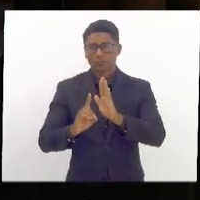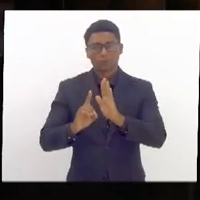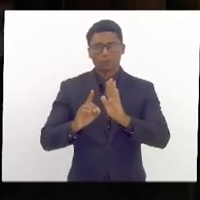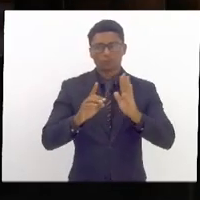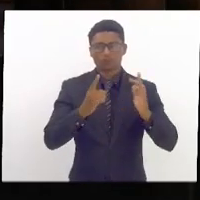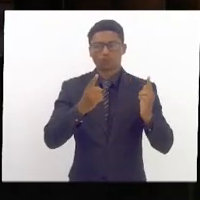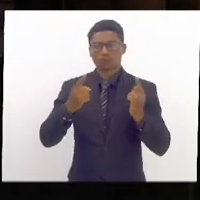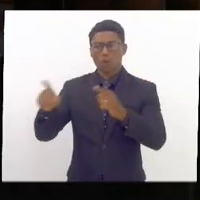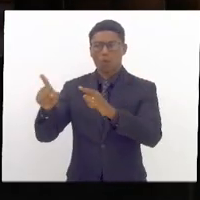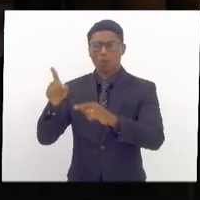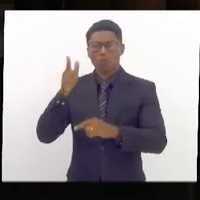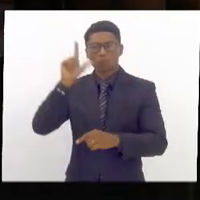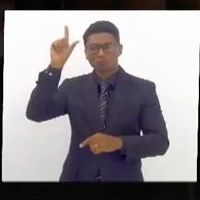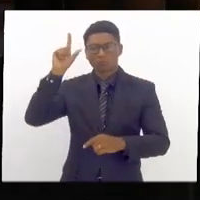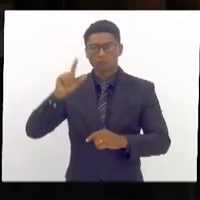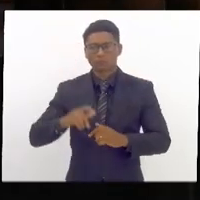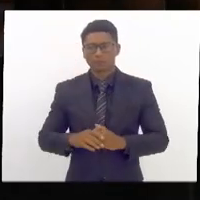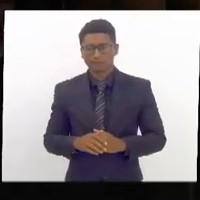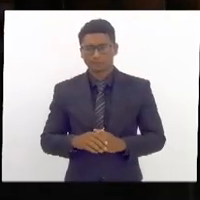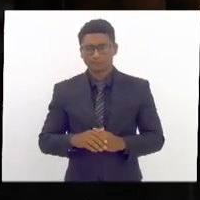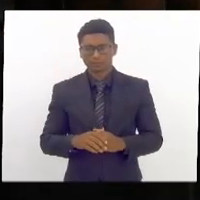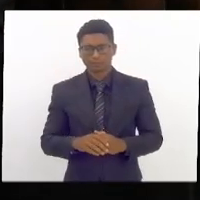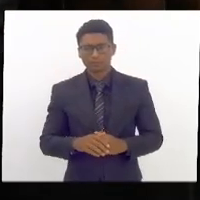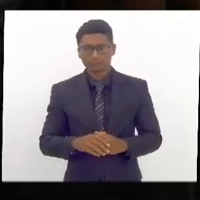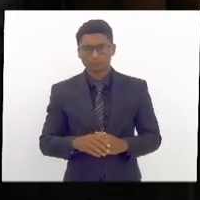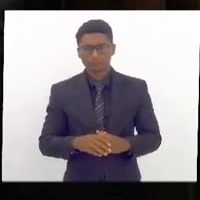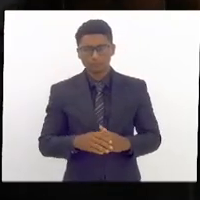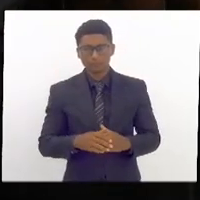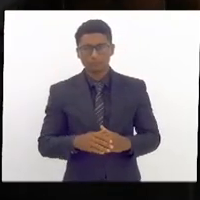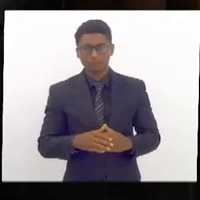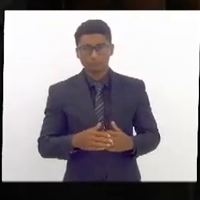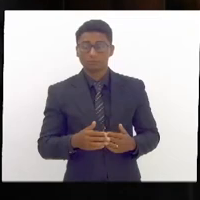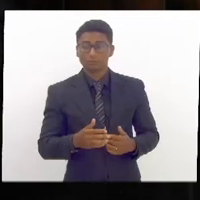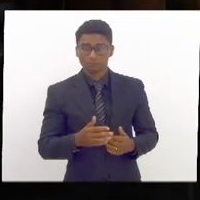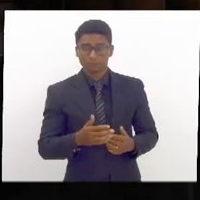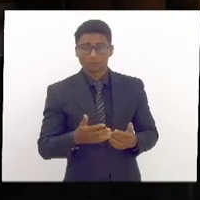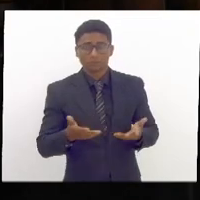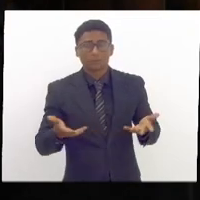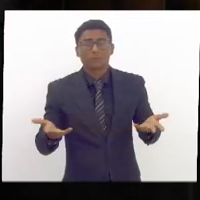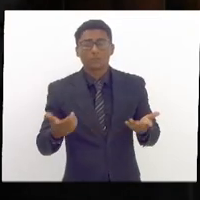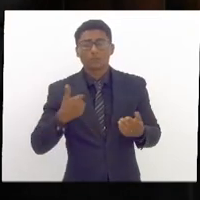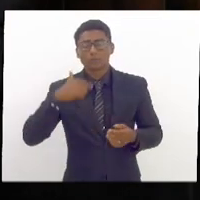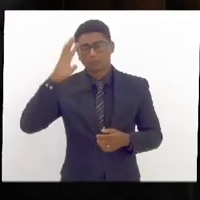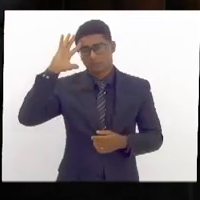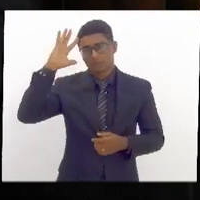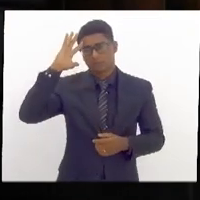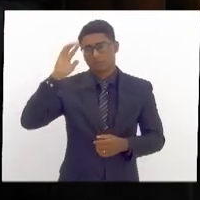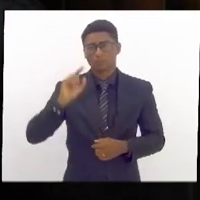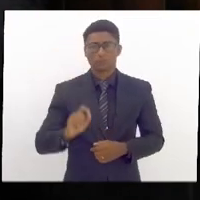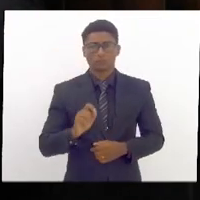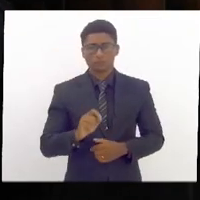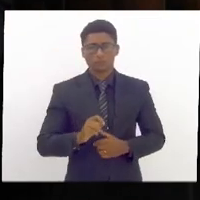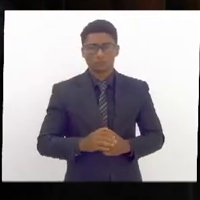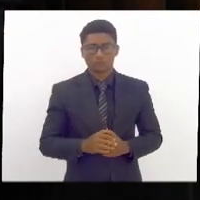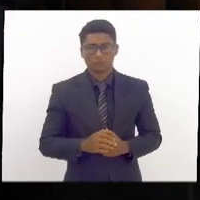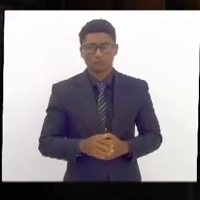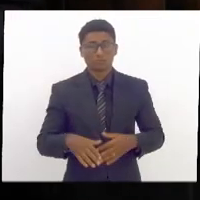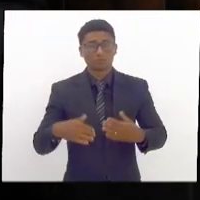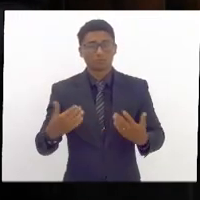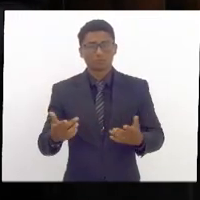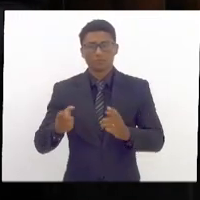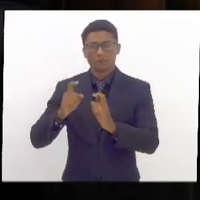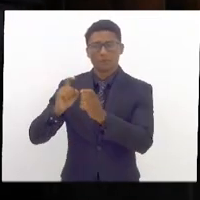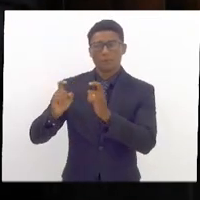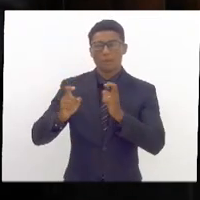mais duro até do que propostas aprovadas no Congresso Nacional. E aí eu fico pensando, Renata, depois de todo aquele